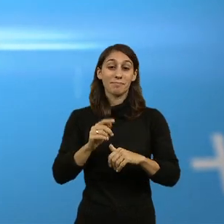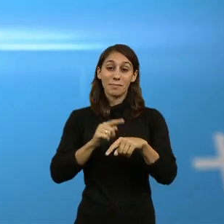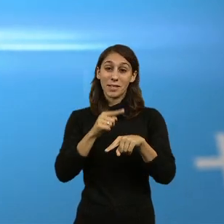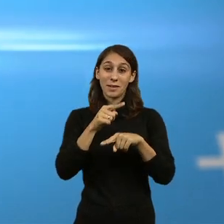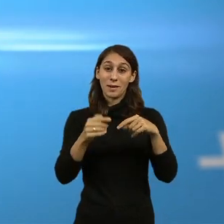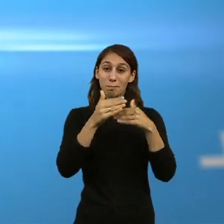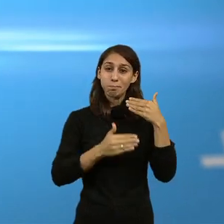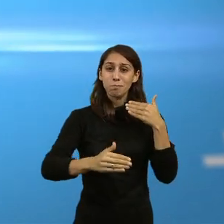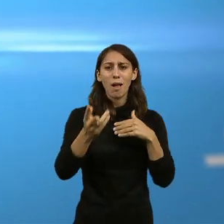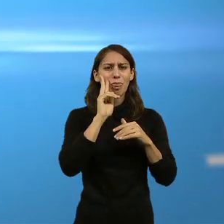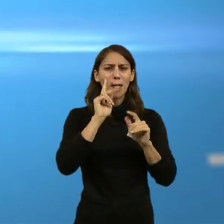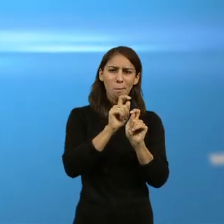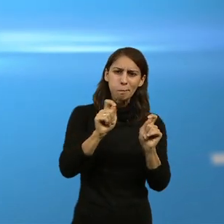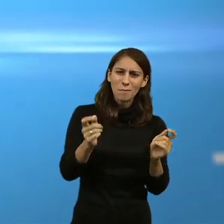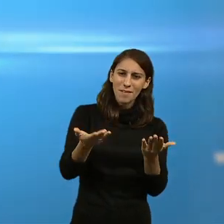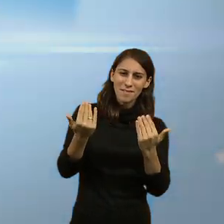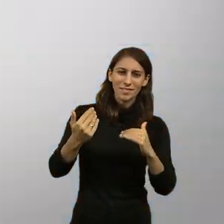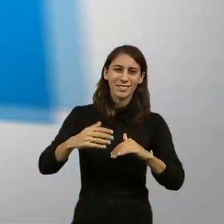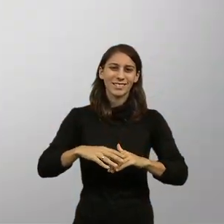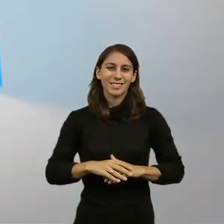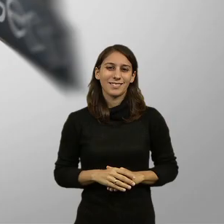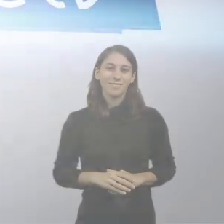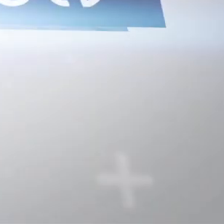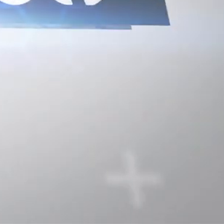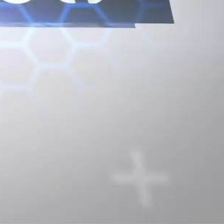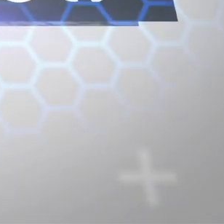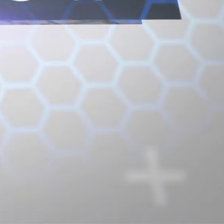próxima meia hora, façam-nos companhia.